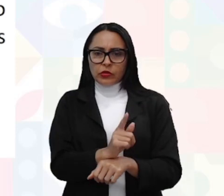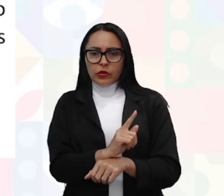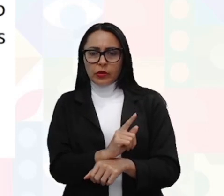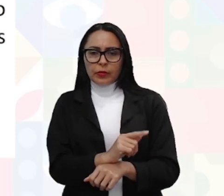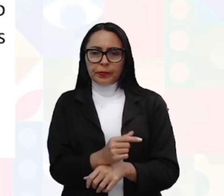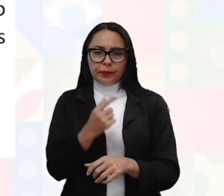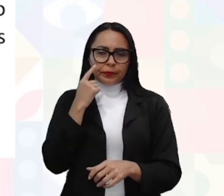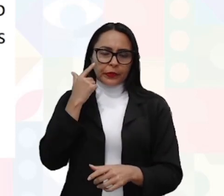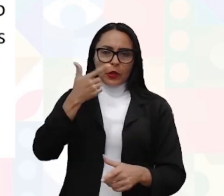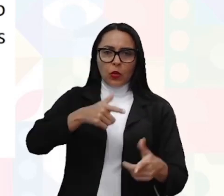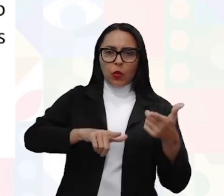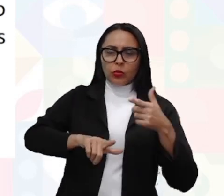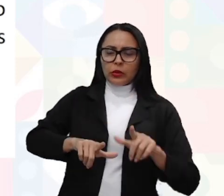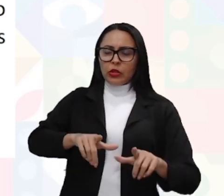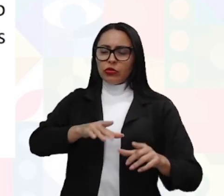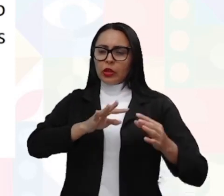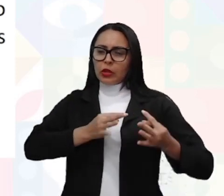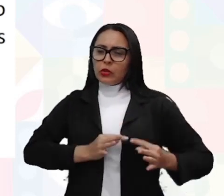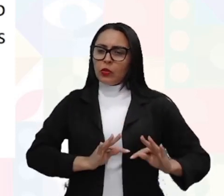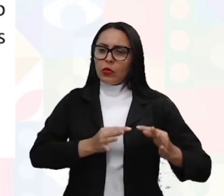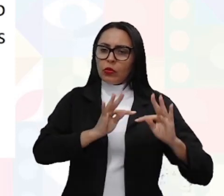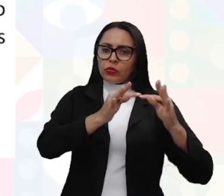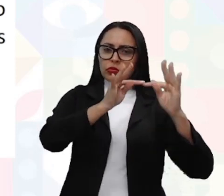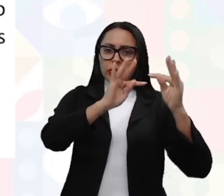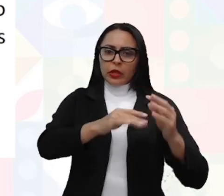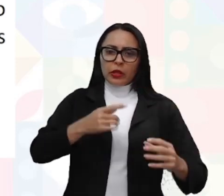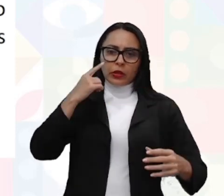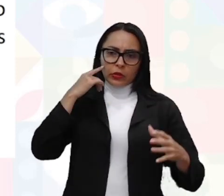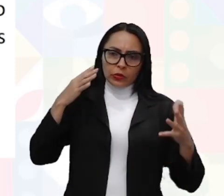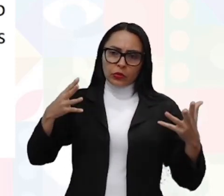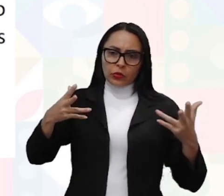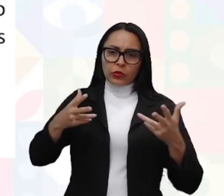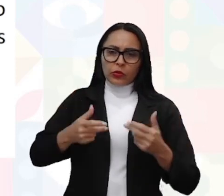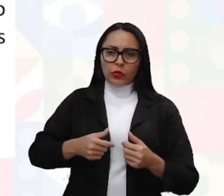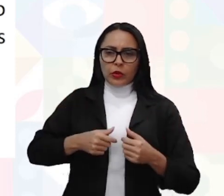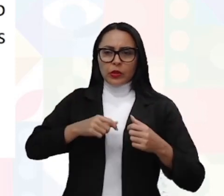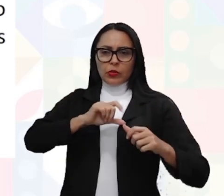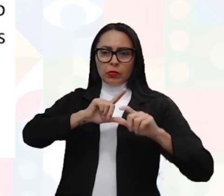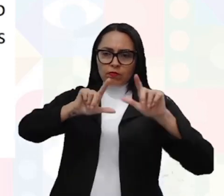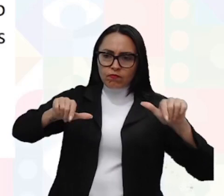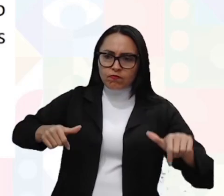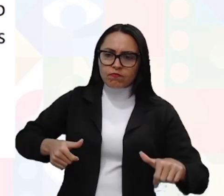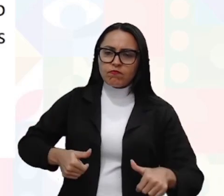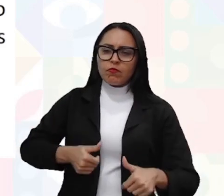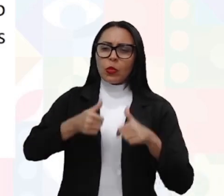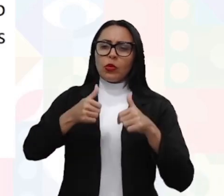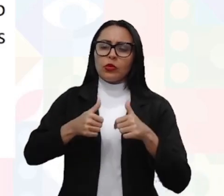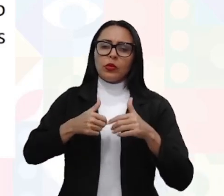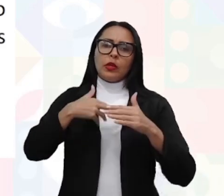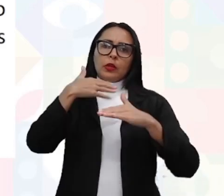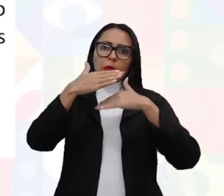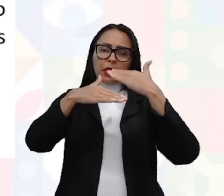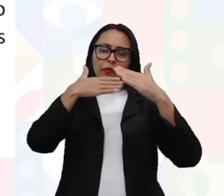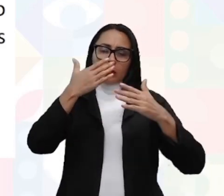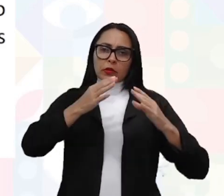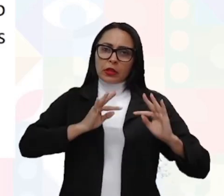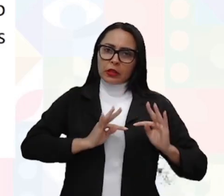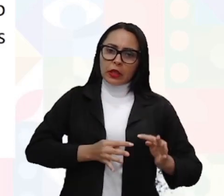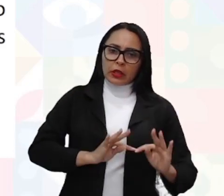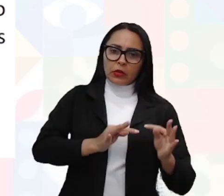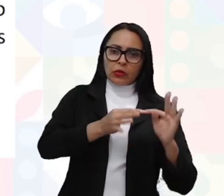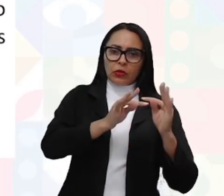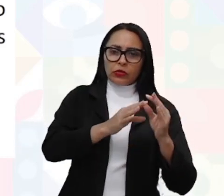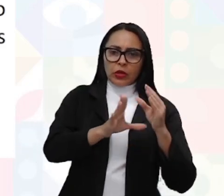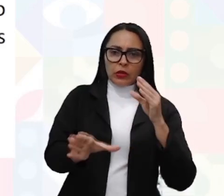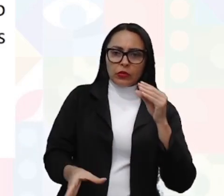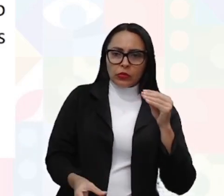gestão e de muitas outras tecnologias. Tudo isso impulsionado pelos grandes avanços da tecnologia